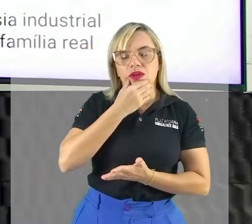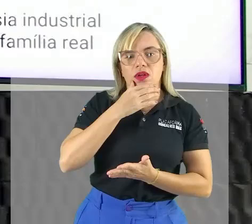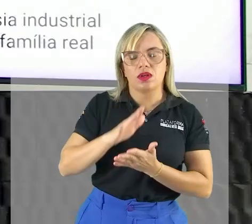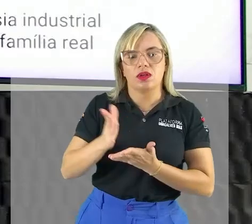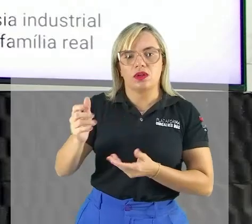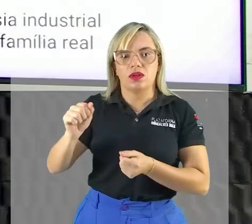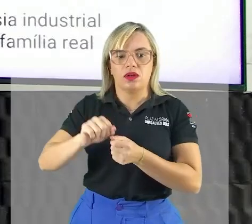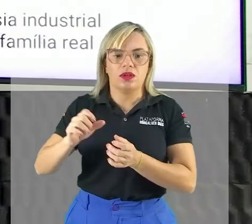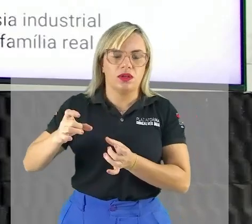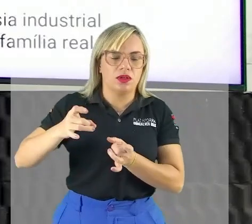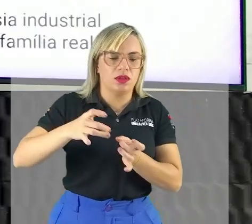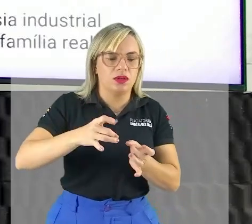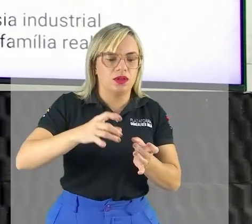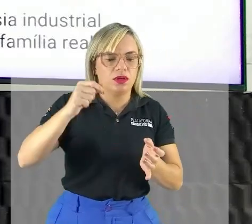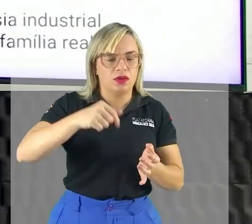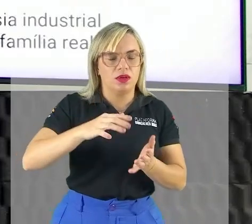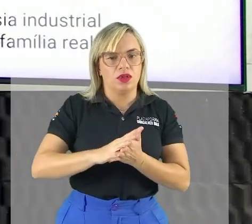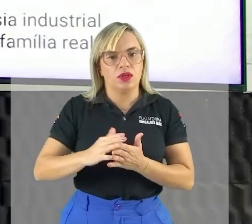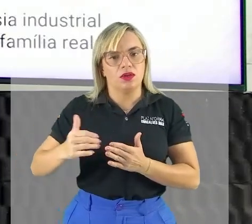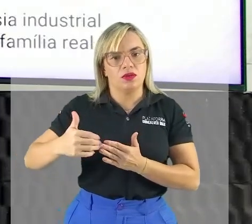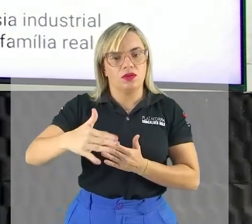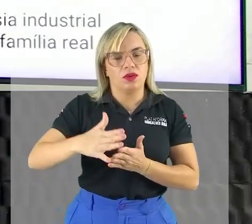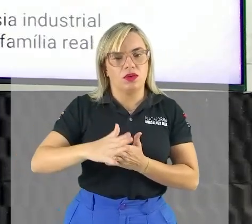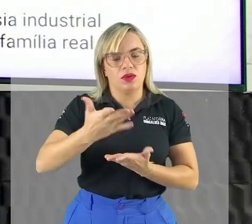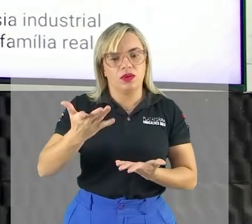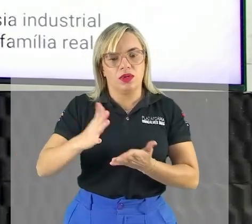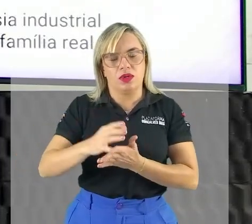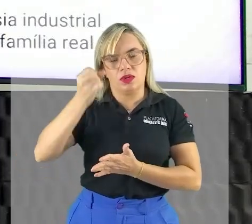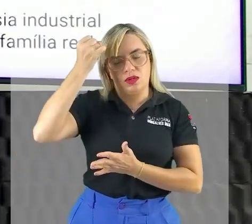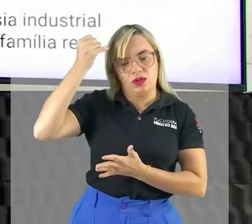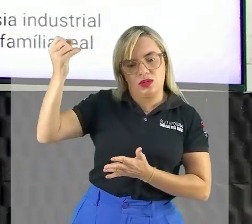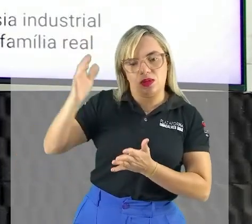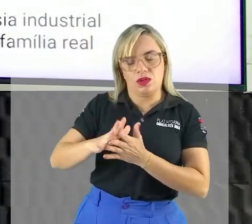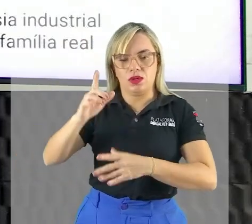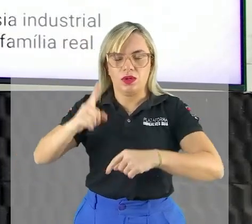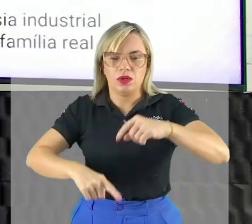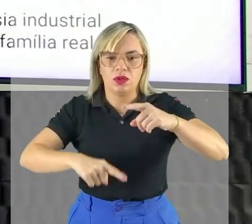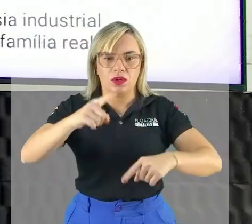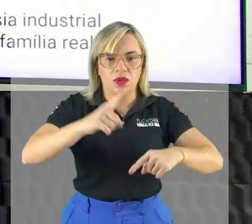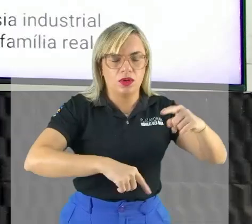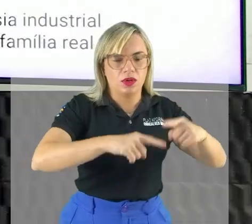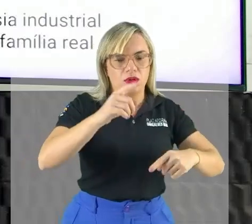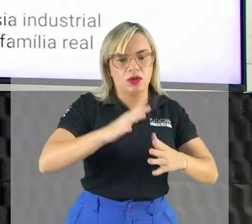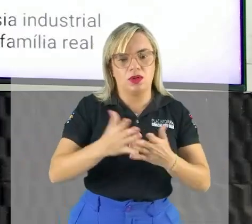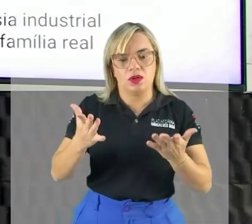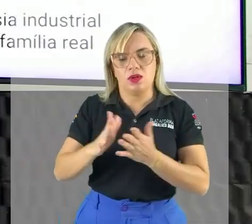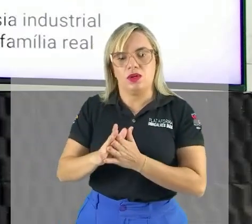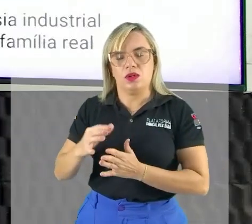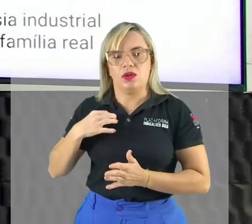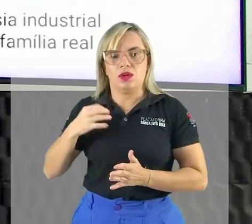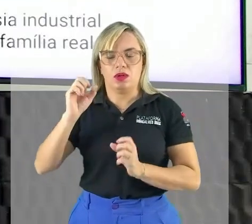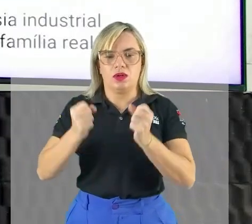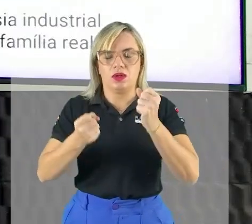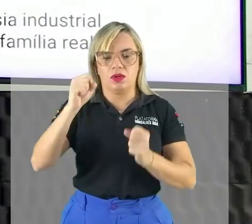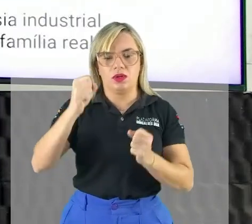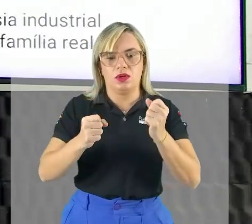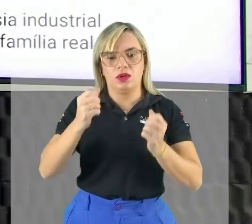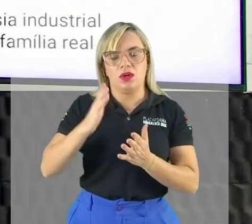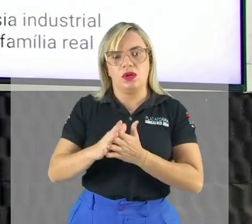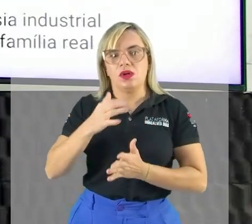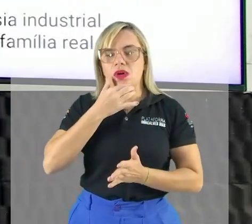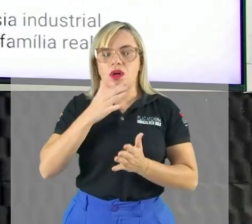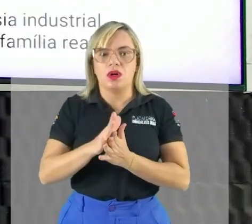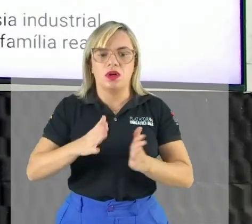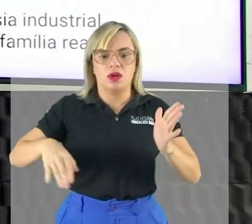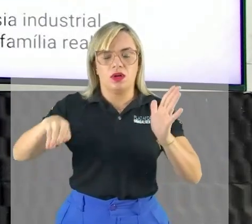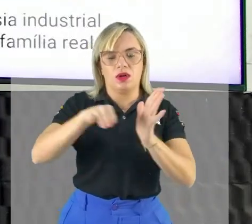produziam lá eles tinham que vender então a ideia Claro não foi pra frente porque alguns produtos eh manufaturados industrializados da Inglaterra